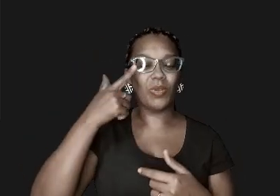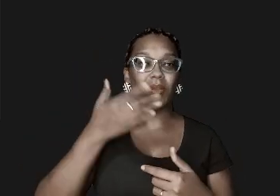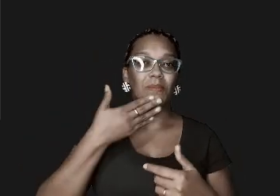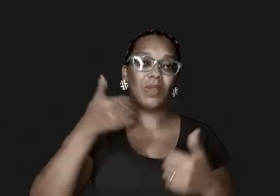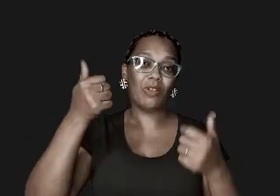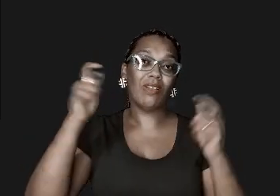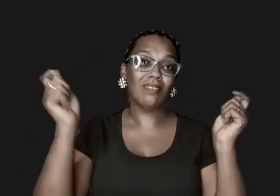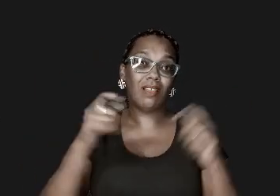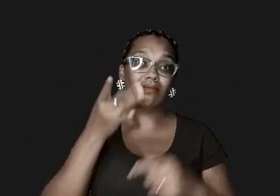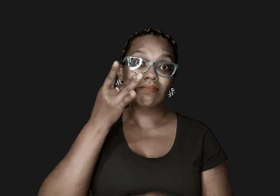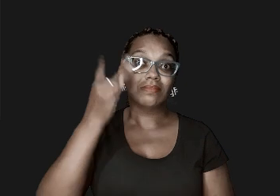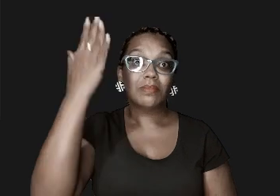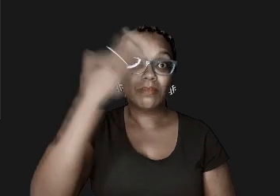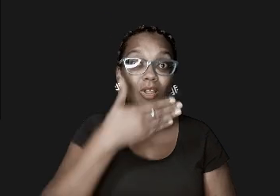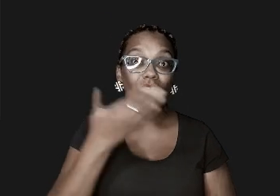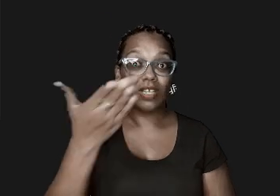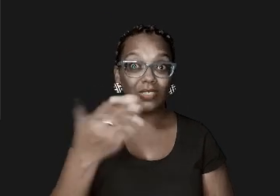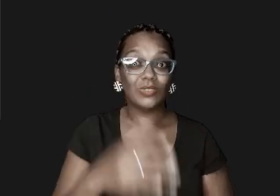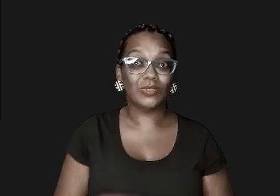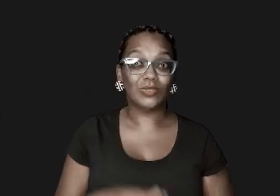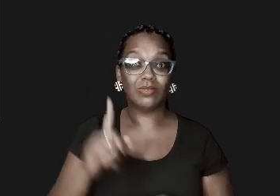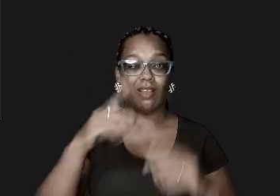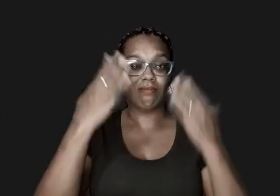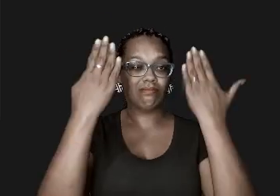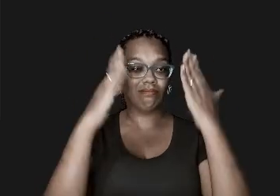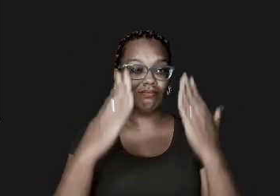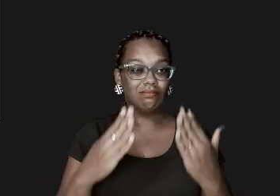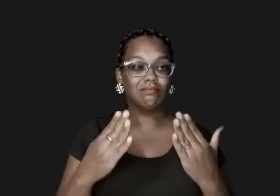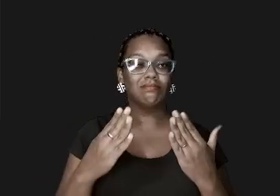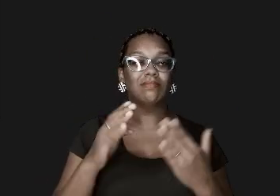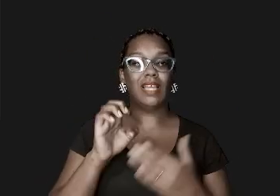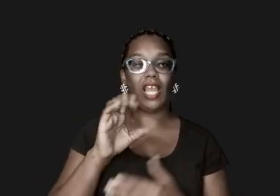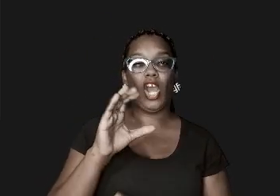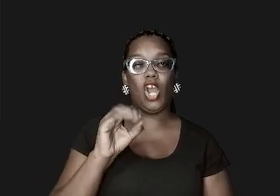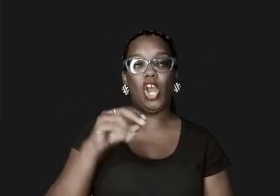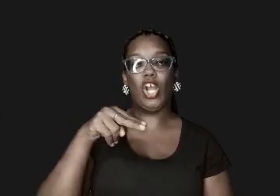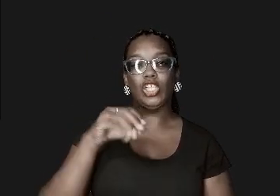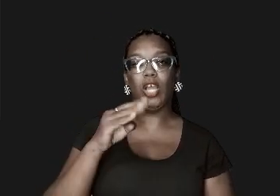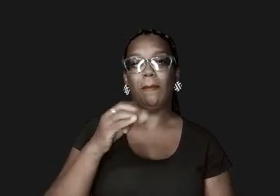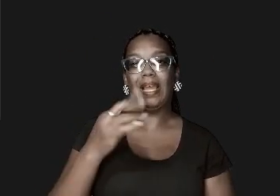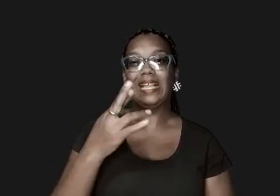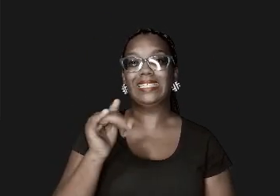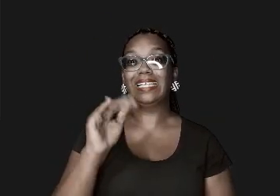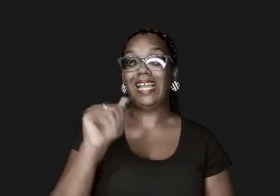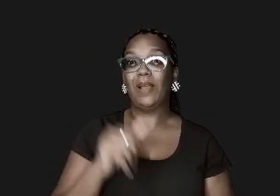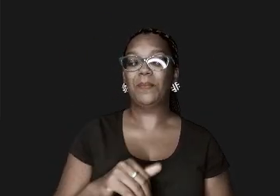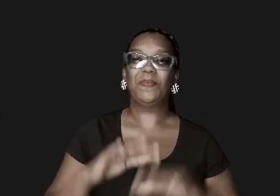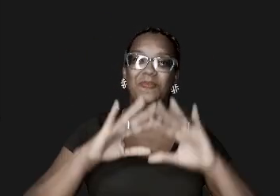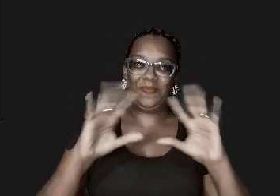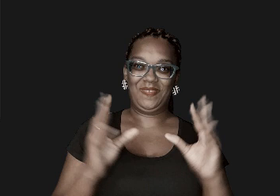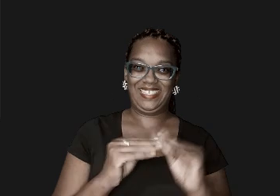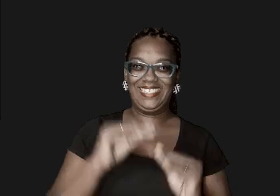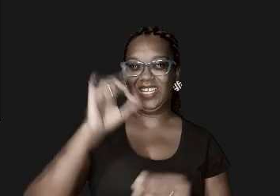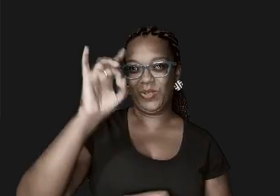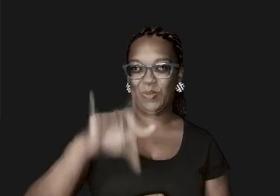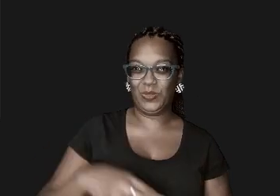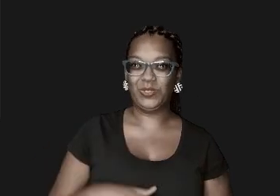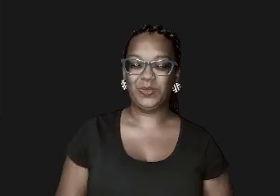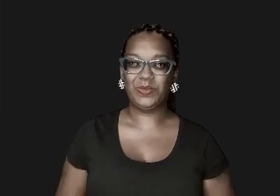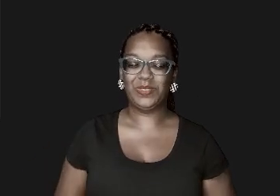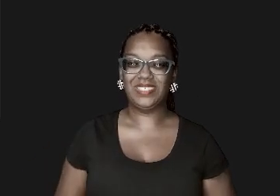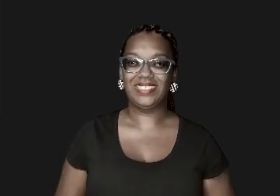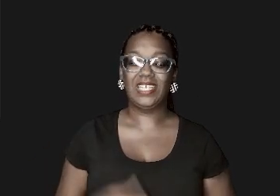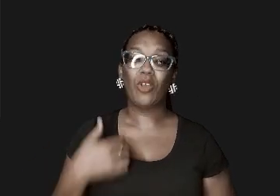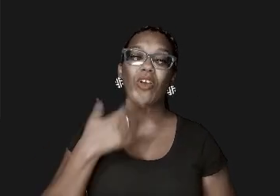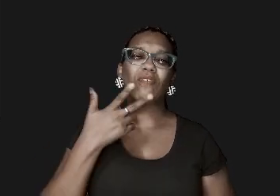serem utilizados como manipulação ainda que talvez como Otávio tenha dito a melhor forma final para se fazer a prova disso aqui seja a partir